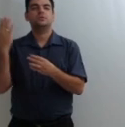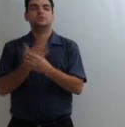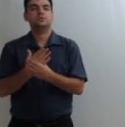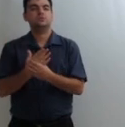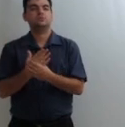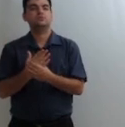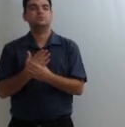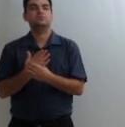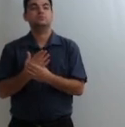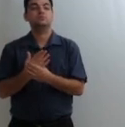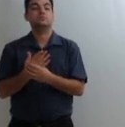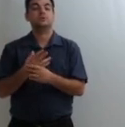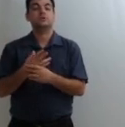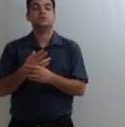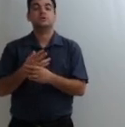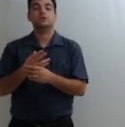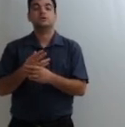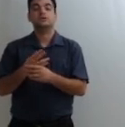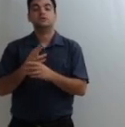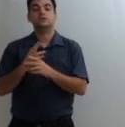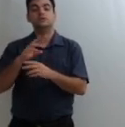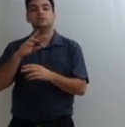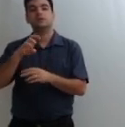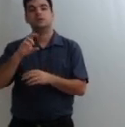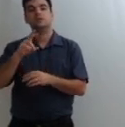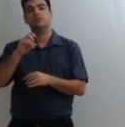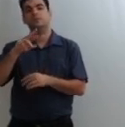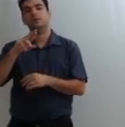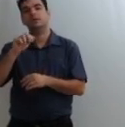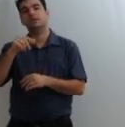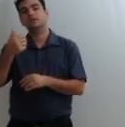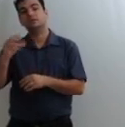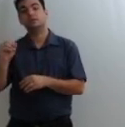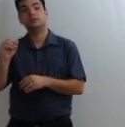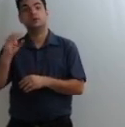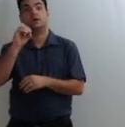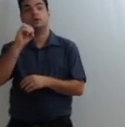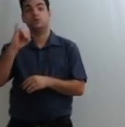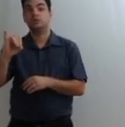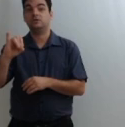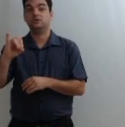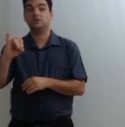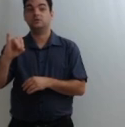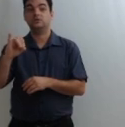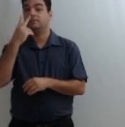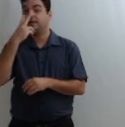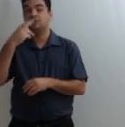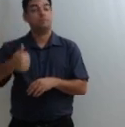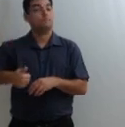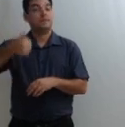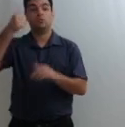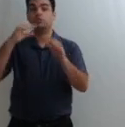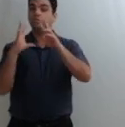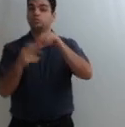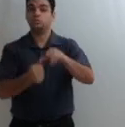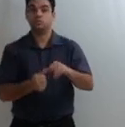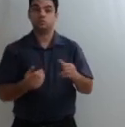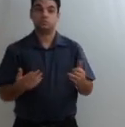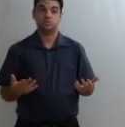de recuperação judicial da Oi, considerado um dos maiores do mundo, talvez o maior.